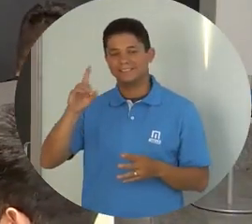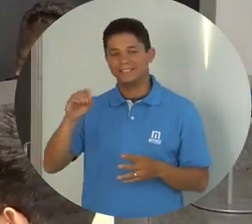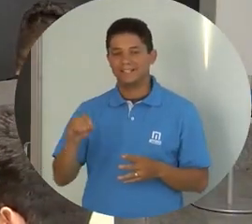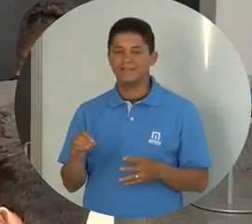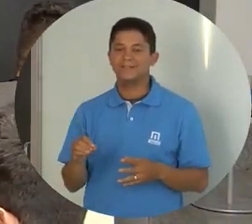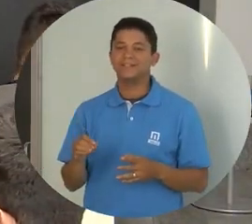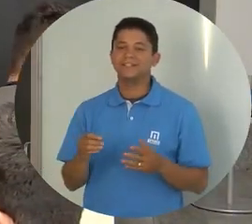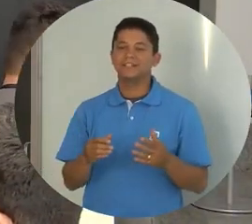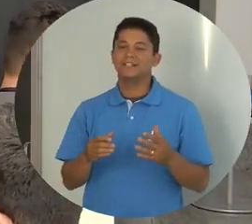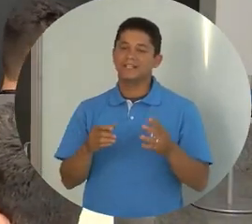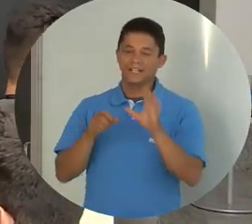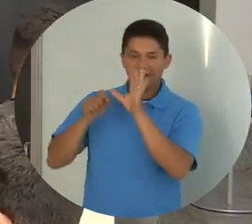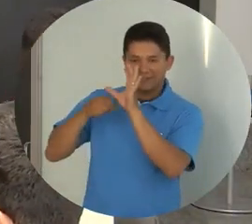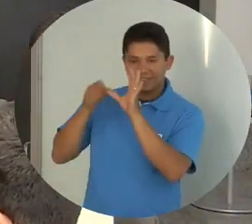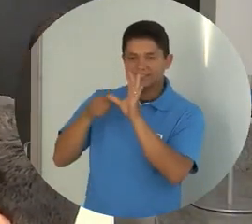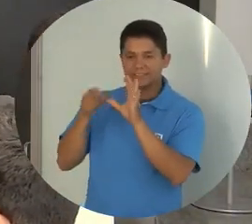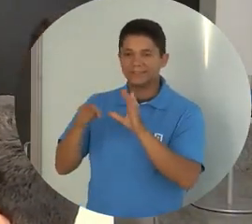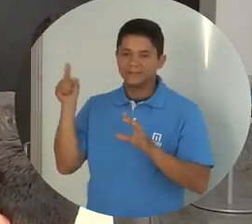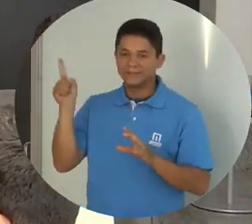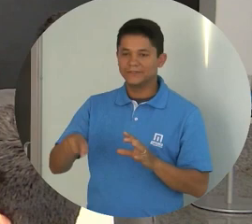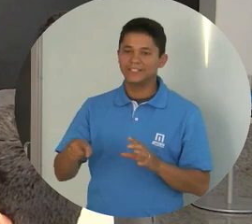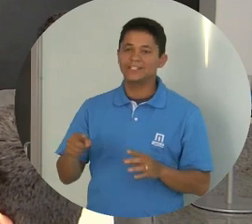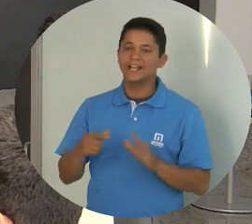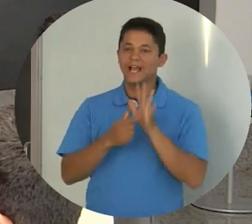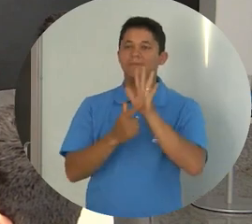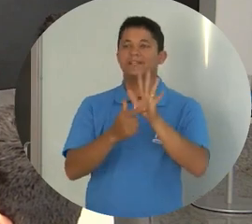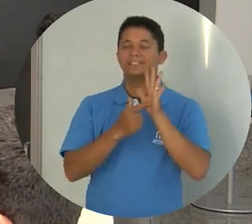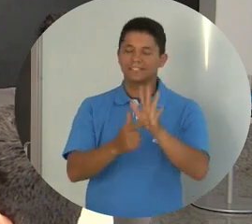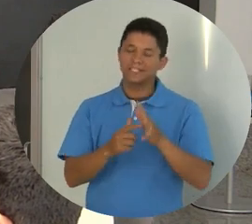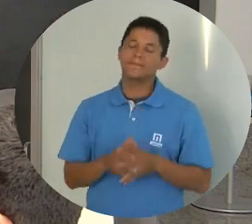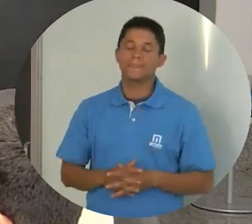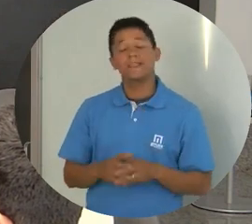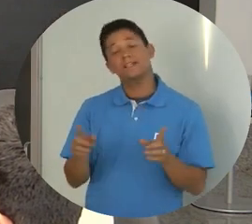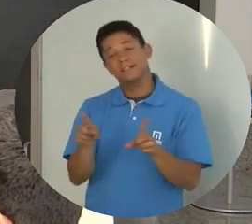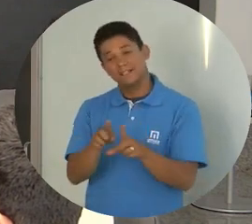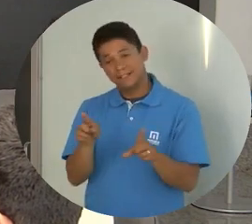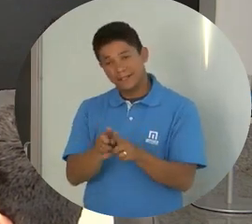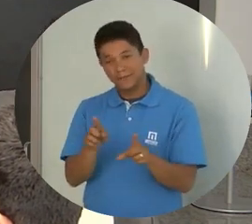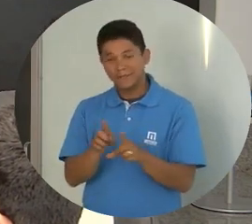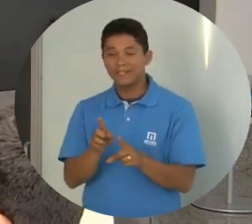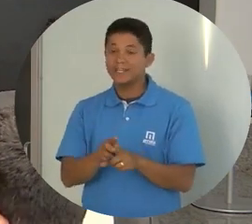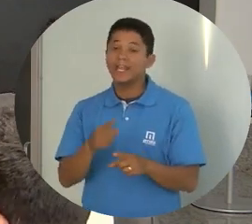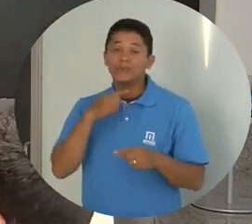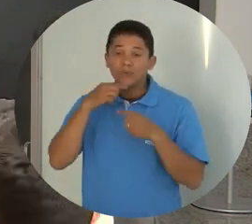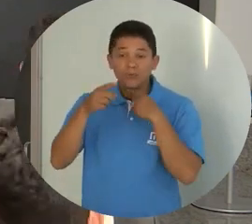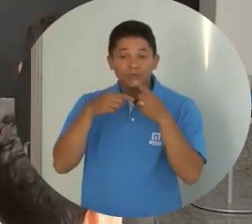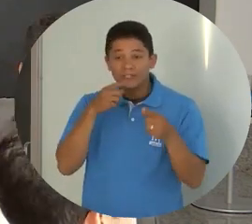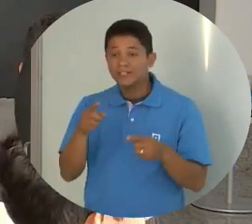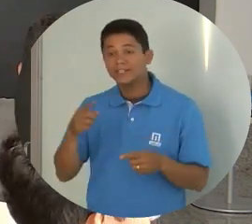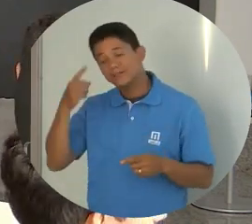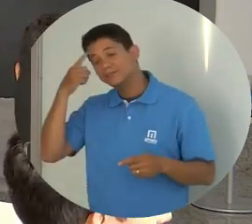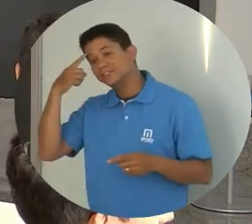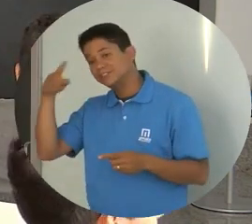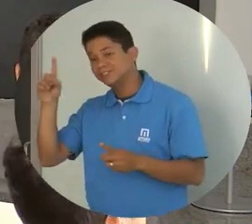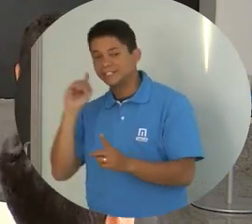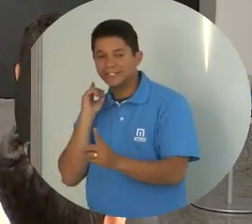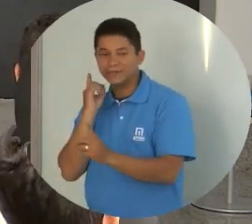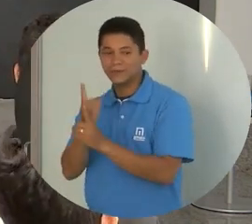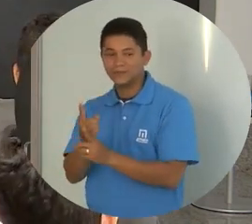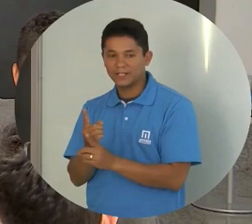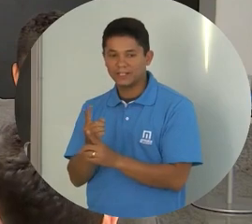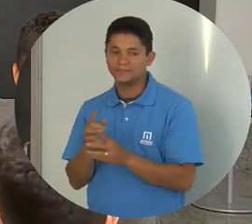para apresentar para a gente. Na verdade, minha dúvida é a seguinte: um dia eu encontrei com uma